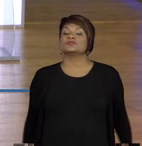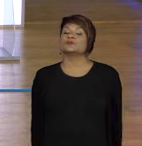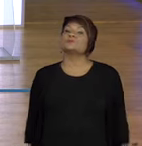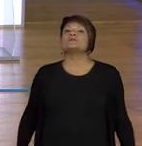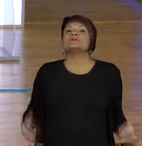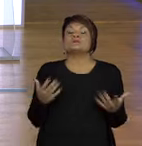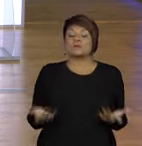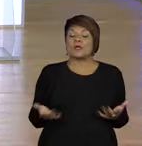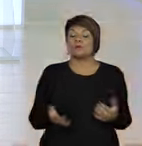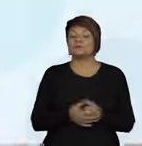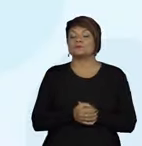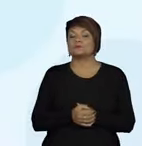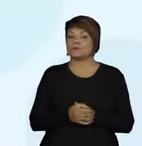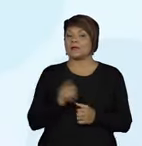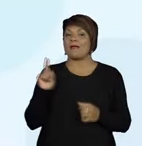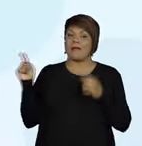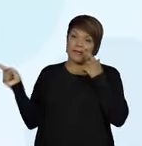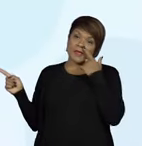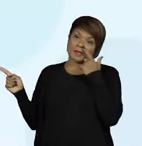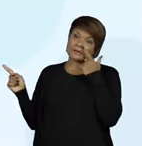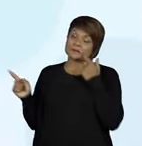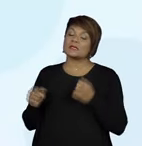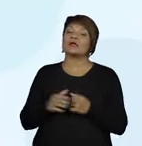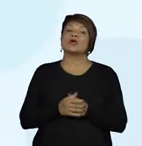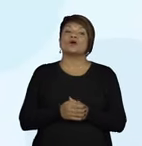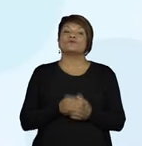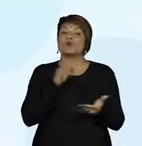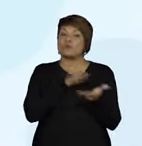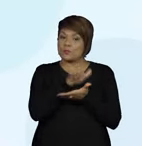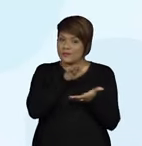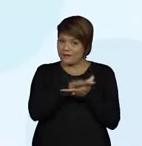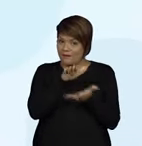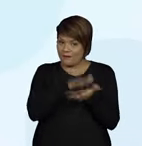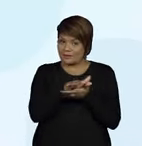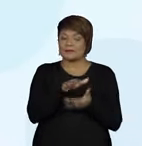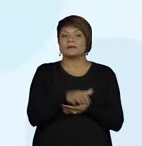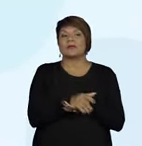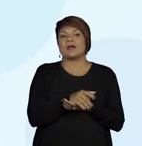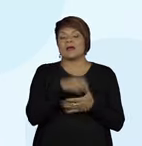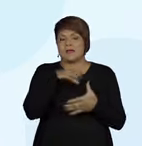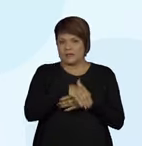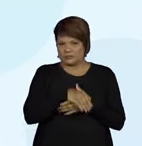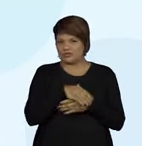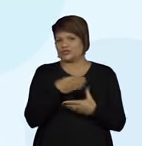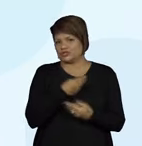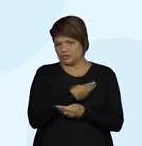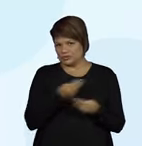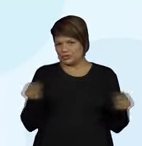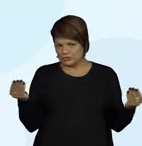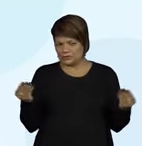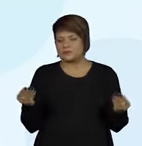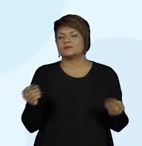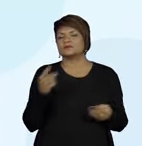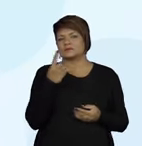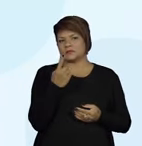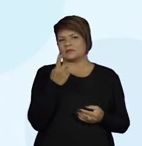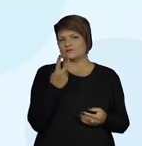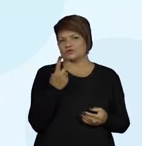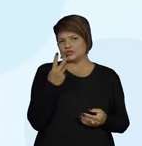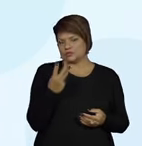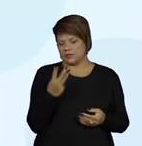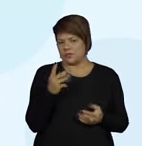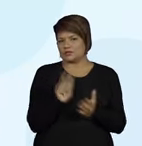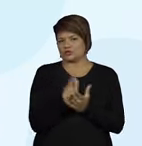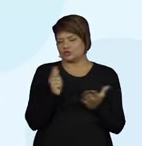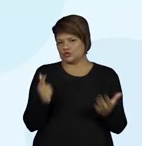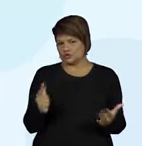foi publicada na edição 123 do Joca, que é o Jornal